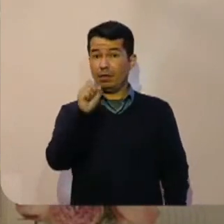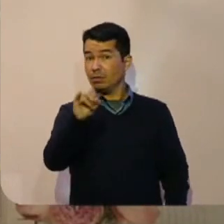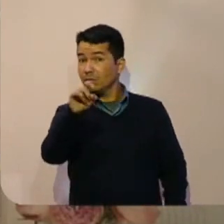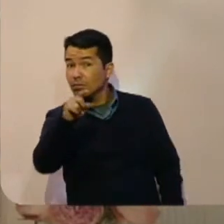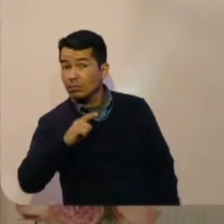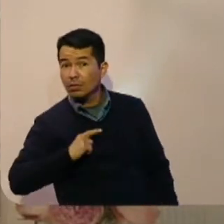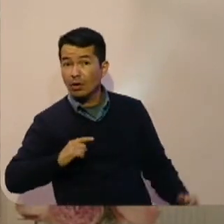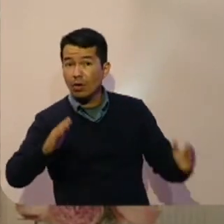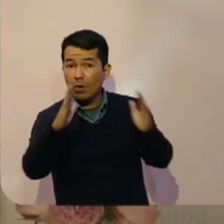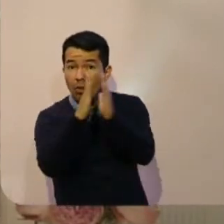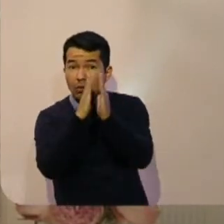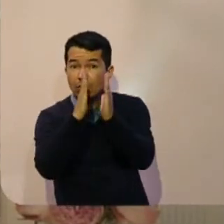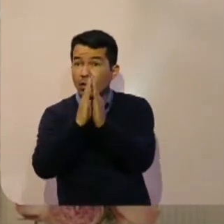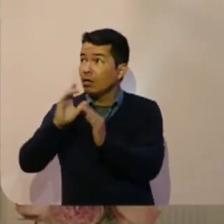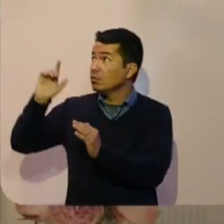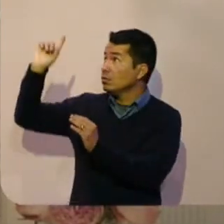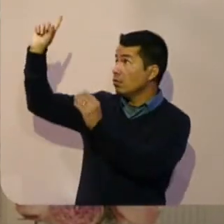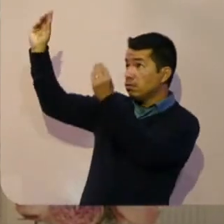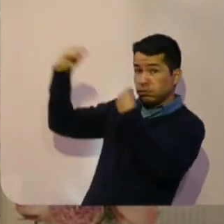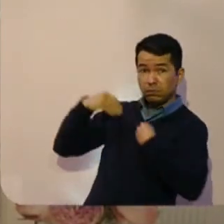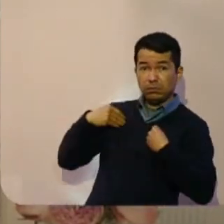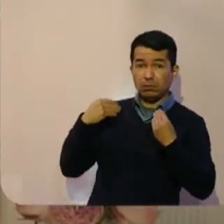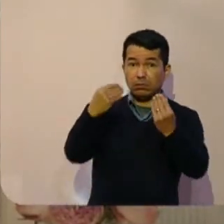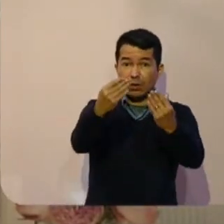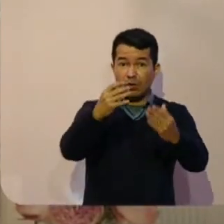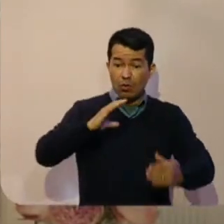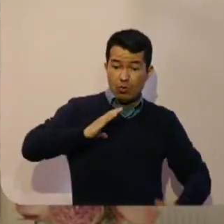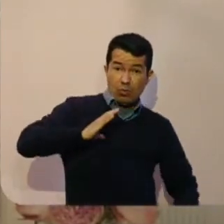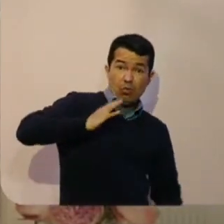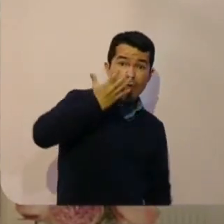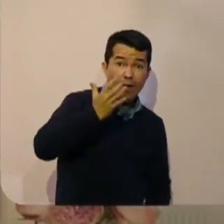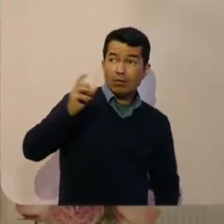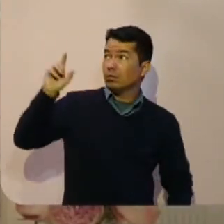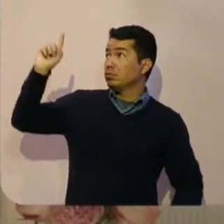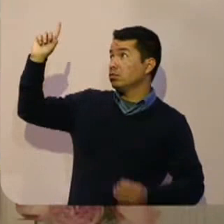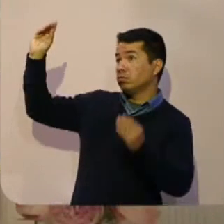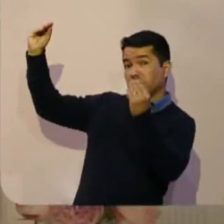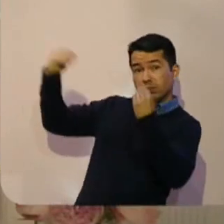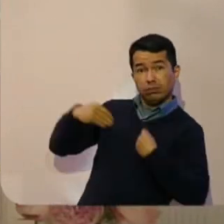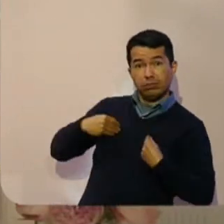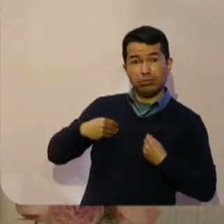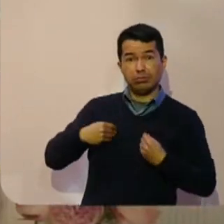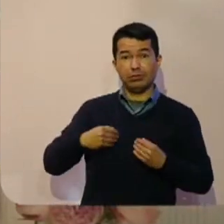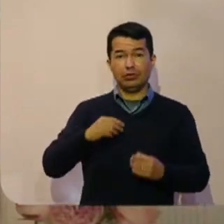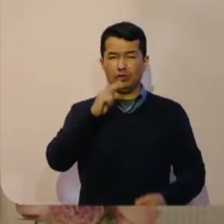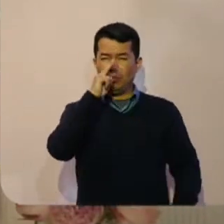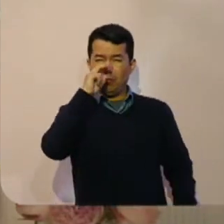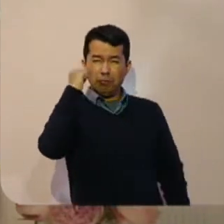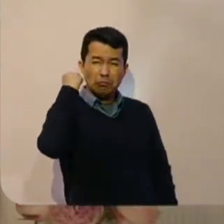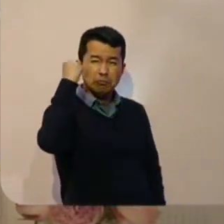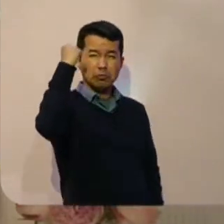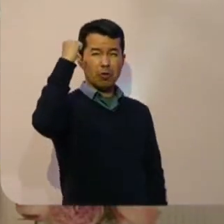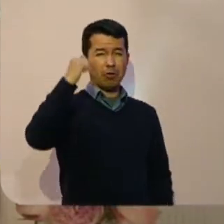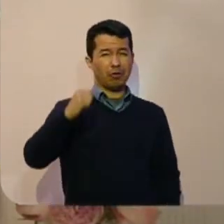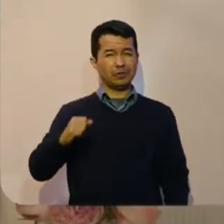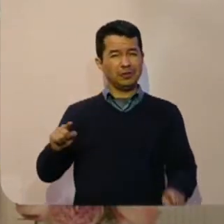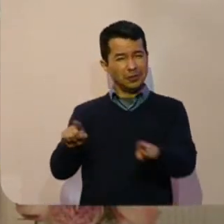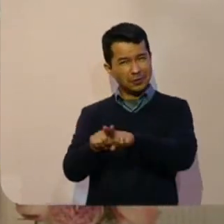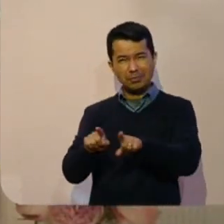dá coragem, o Senhor nos dá disposição, o Senhor nos dá força, o